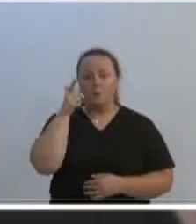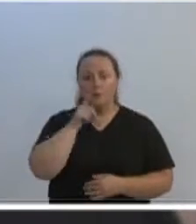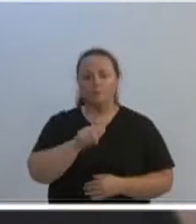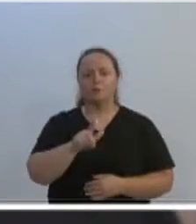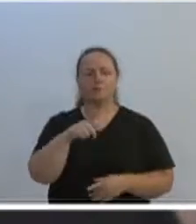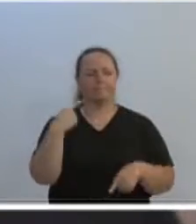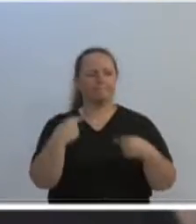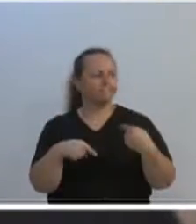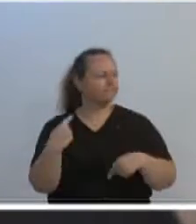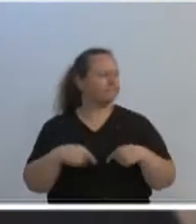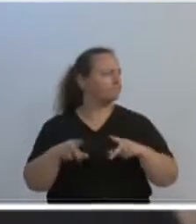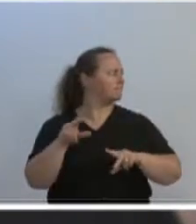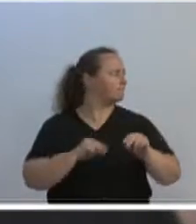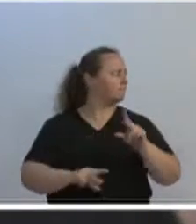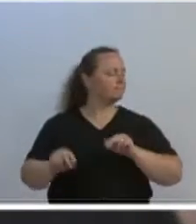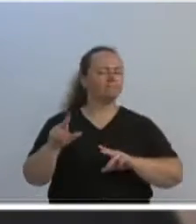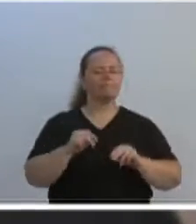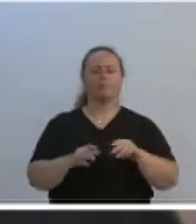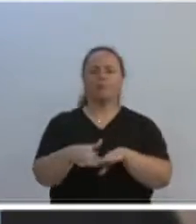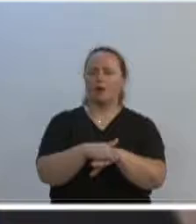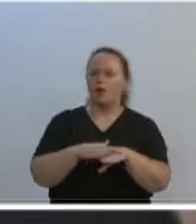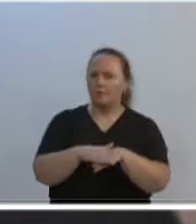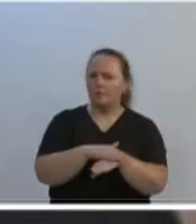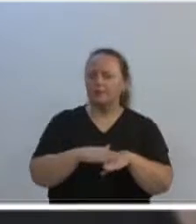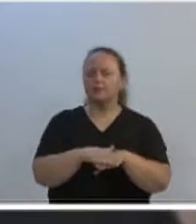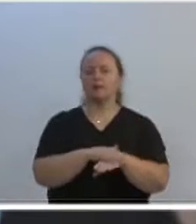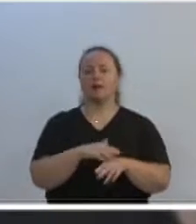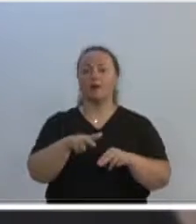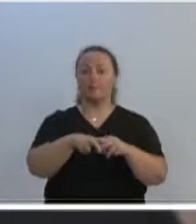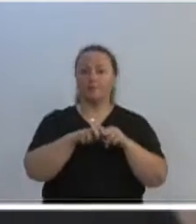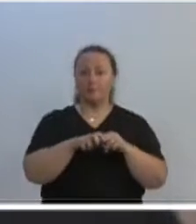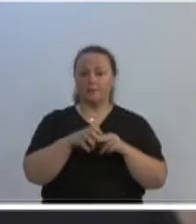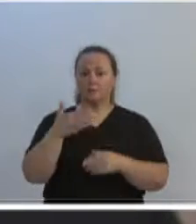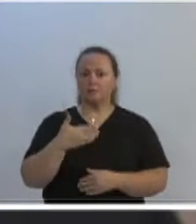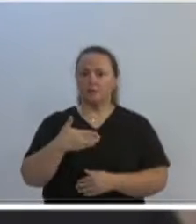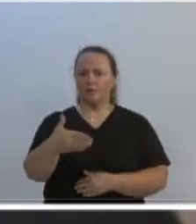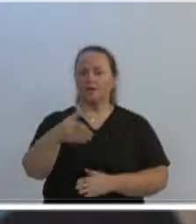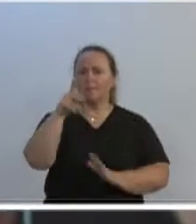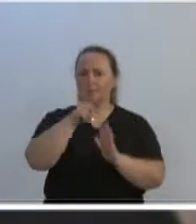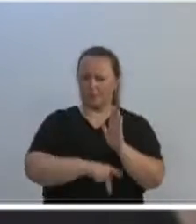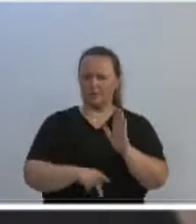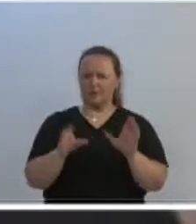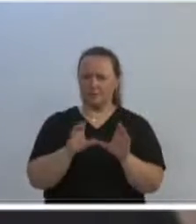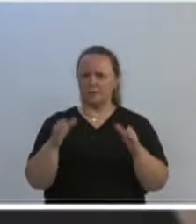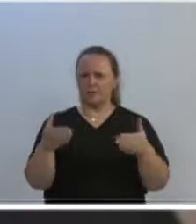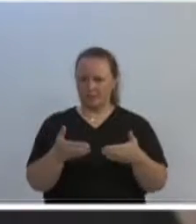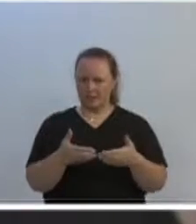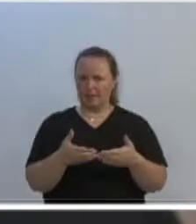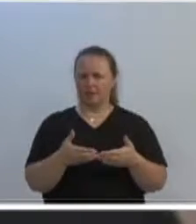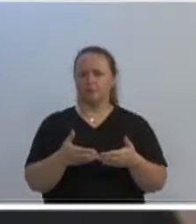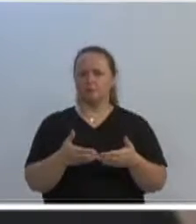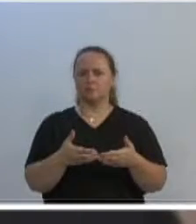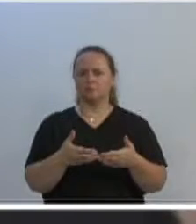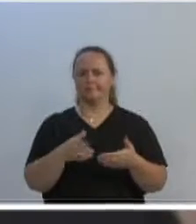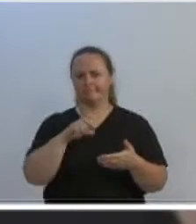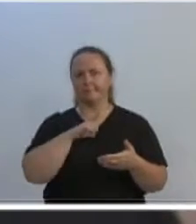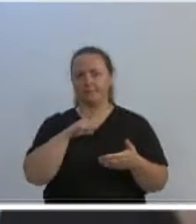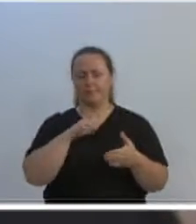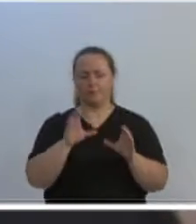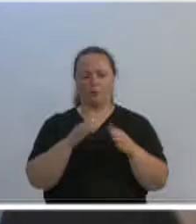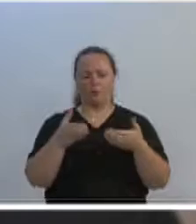discutir, ver os prós e os contras. Por isso que quando caiu esse projeto na nossa Comissão de Finanças, vereador Almir